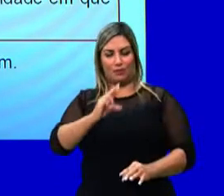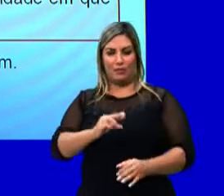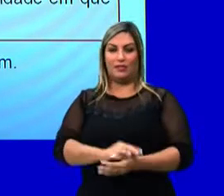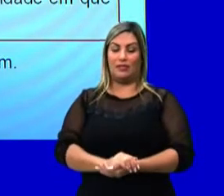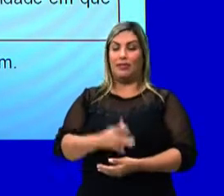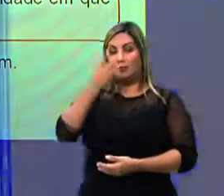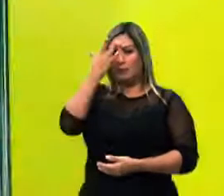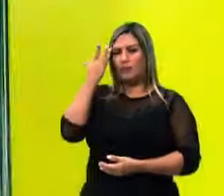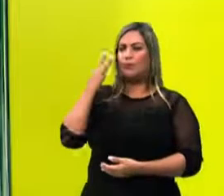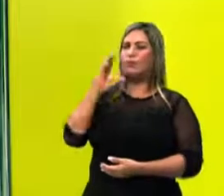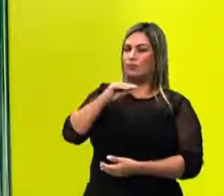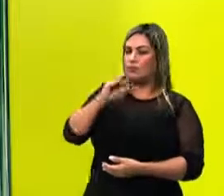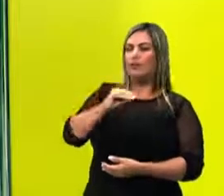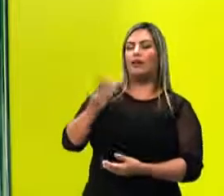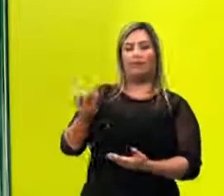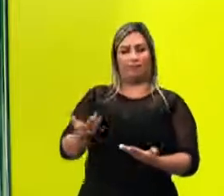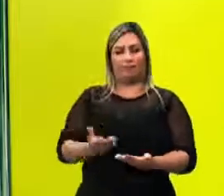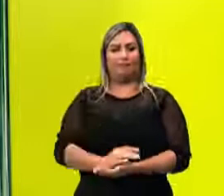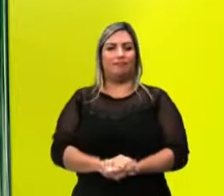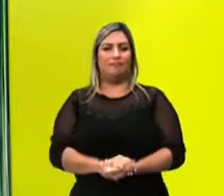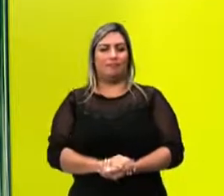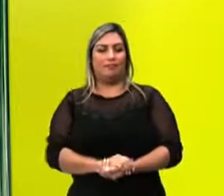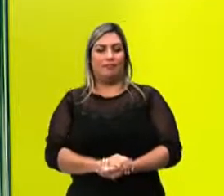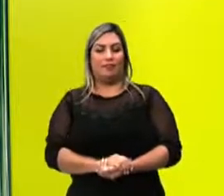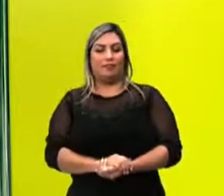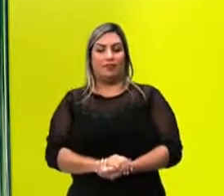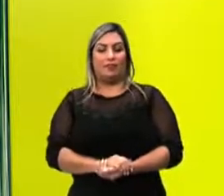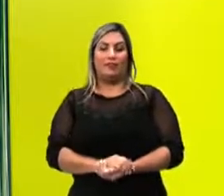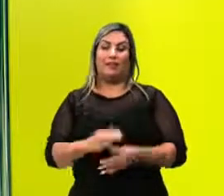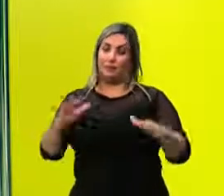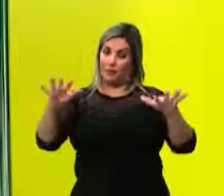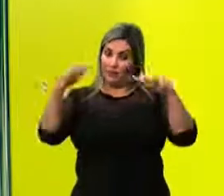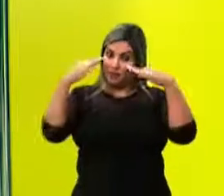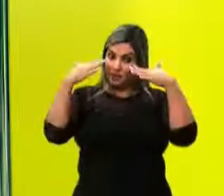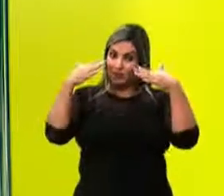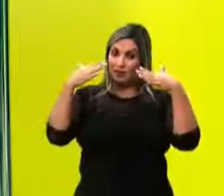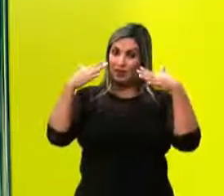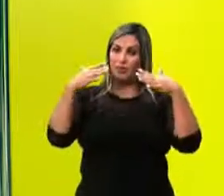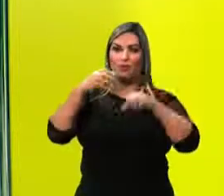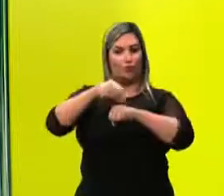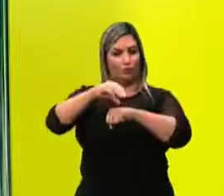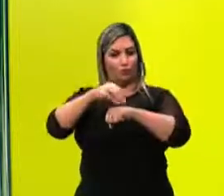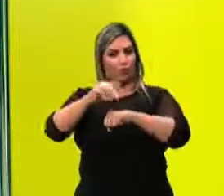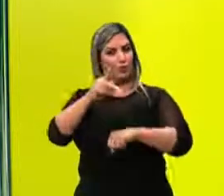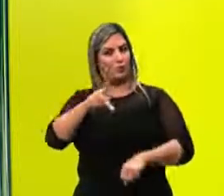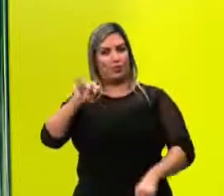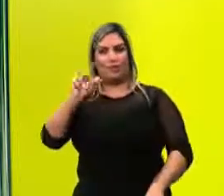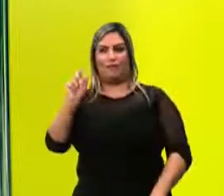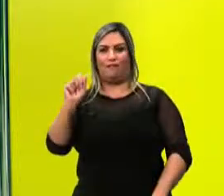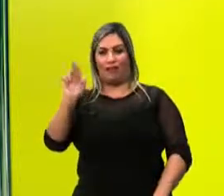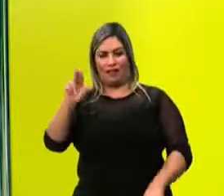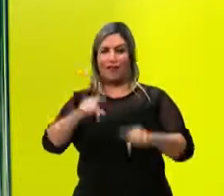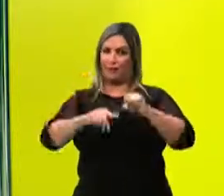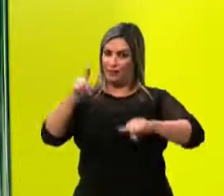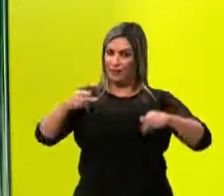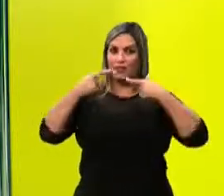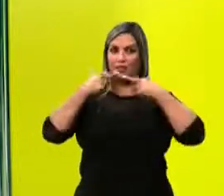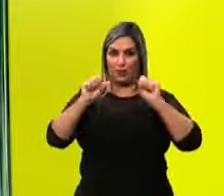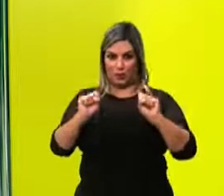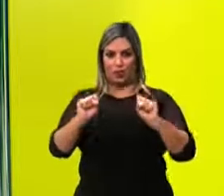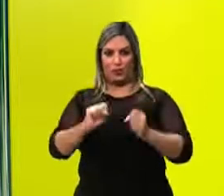que o falante se encontra, ok? Então, fiquem muitíssimo atentos, dicas do tio Ivair, às